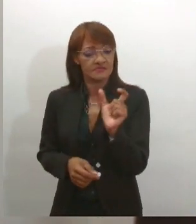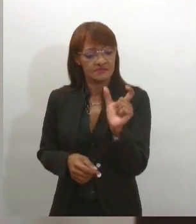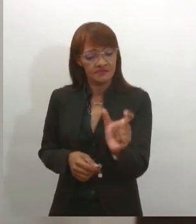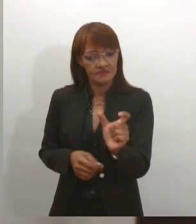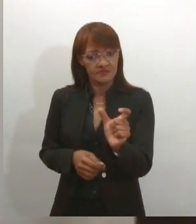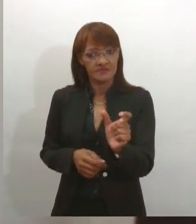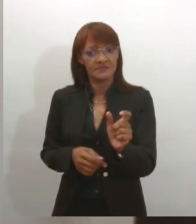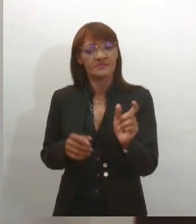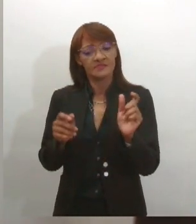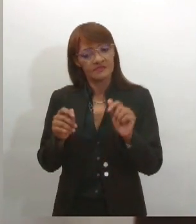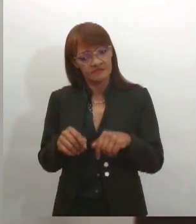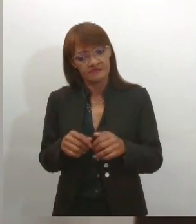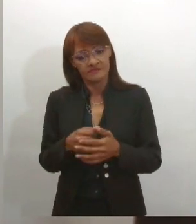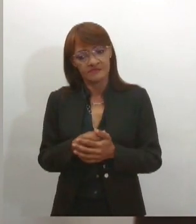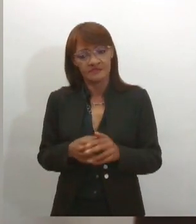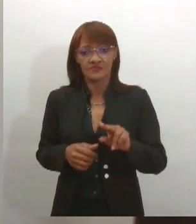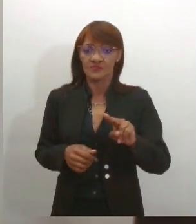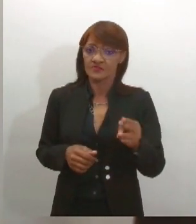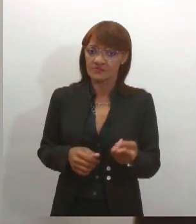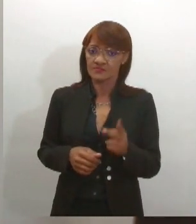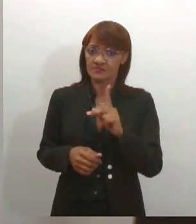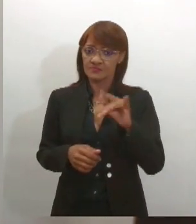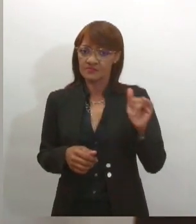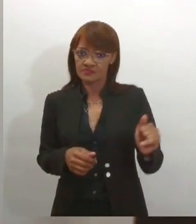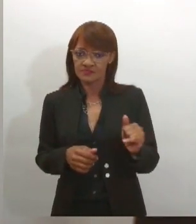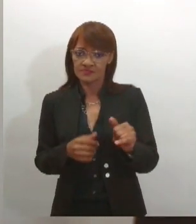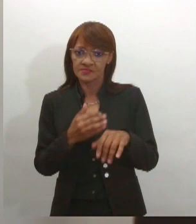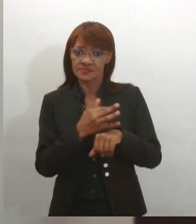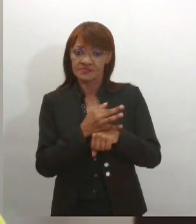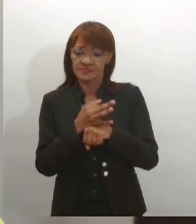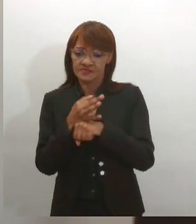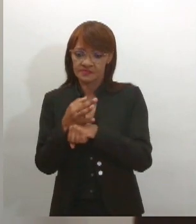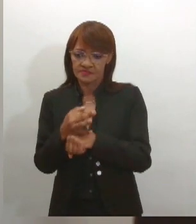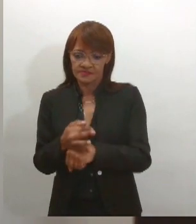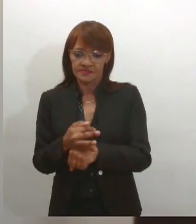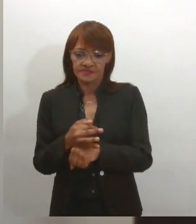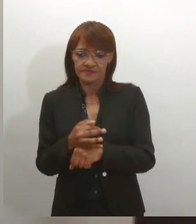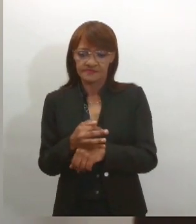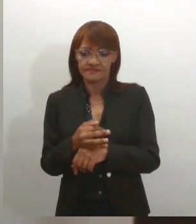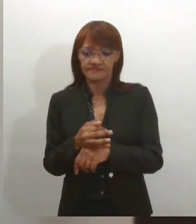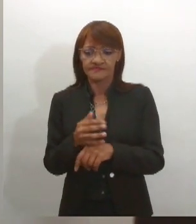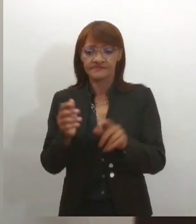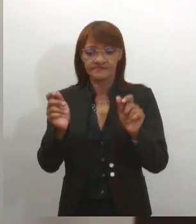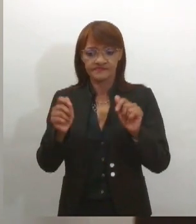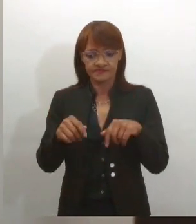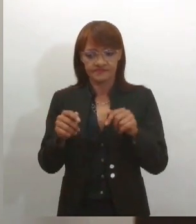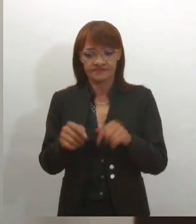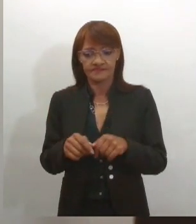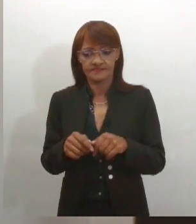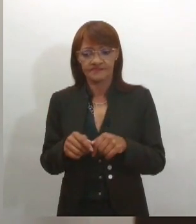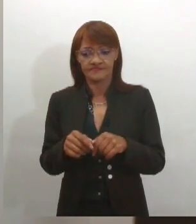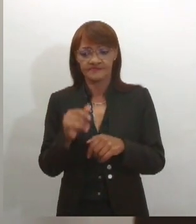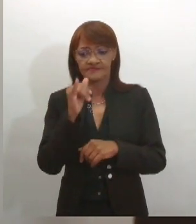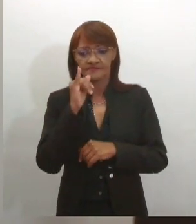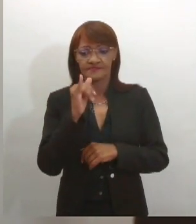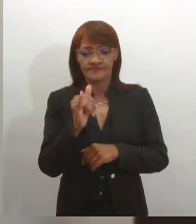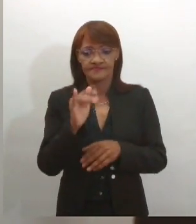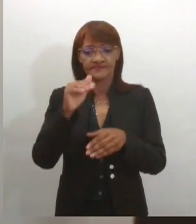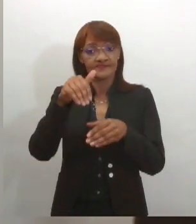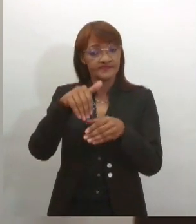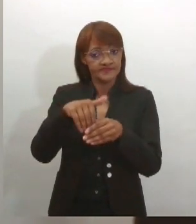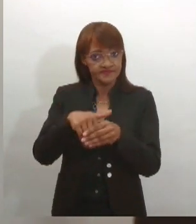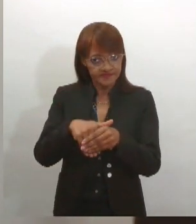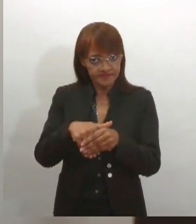caso no dia você não possa comparecer para fazer a sua sua decretação de voto né você decretar o seu